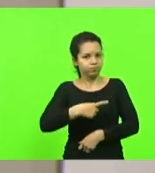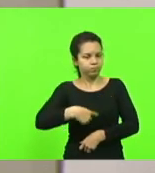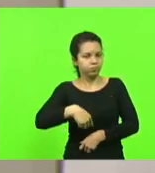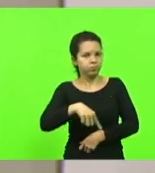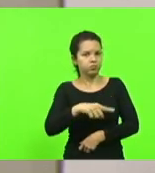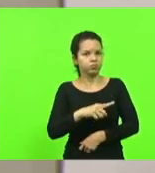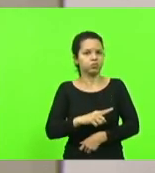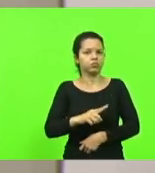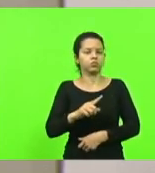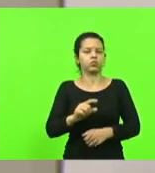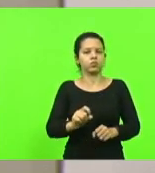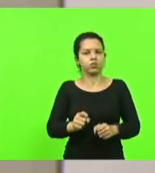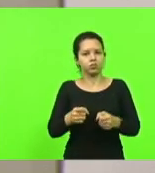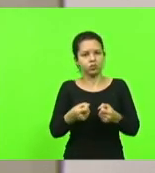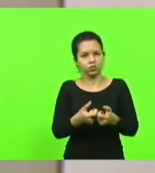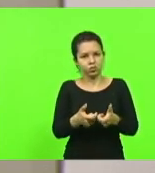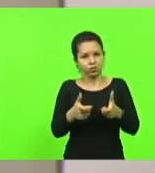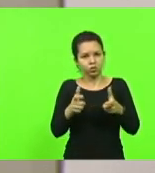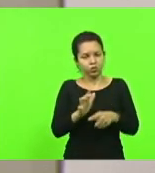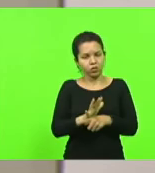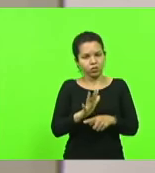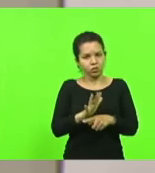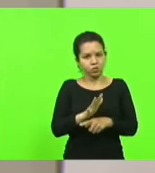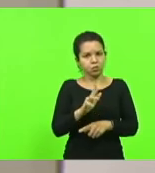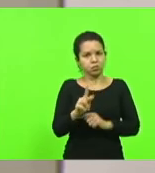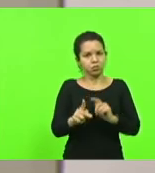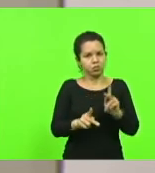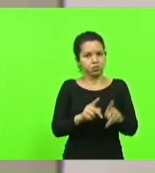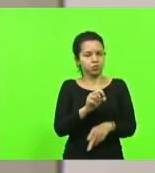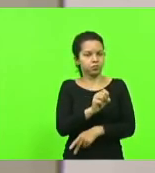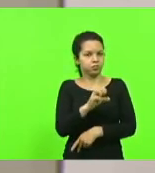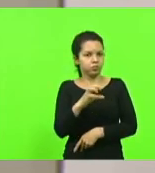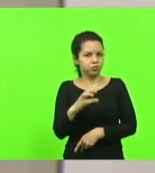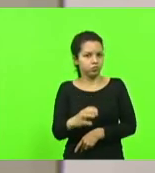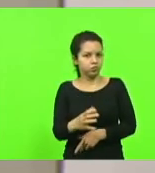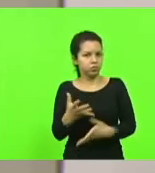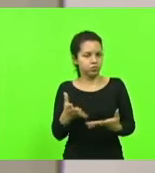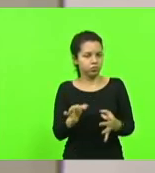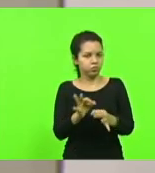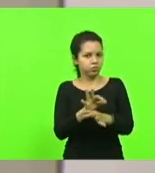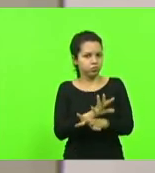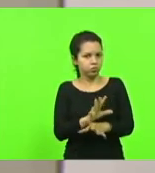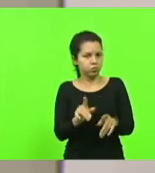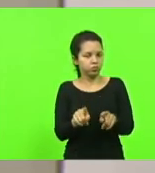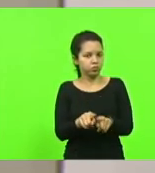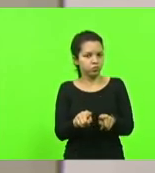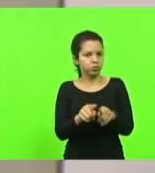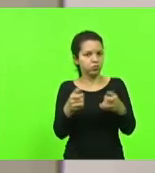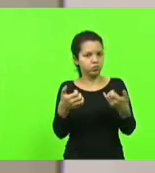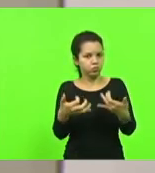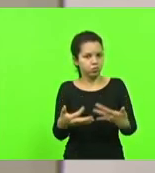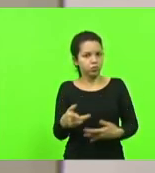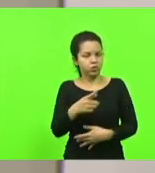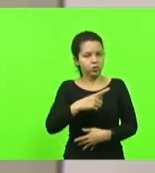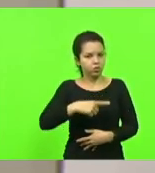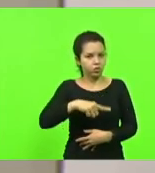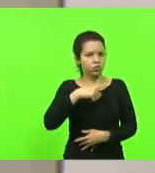grande gesto em prol dos catarinenses. Só quero, concluindo, dizer que nós temos